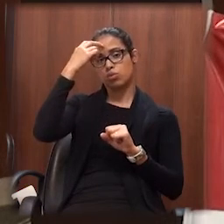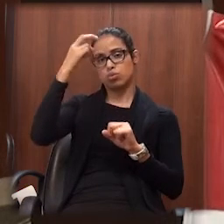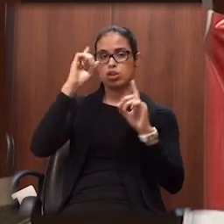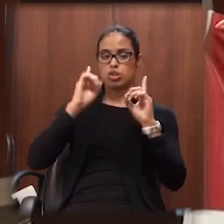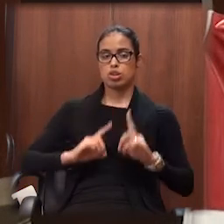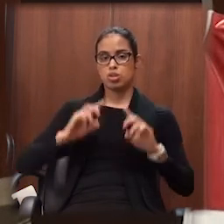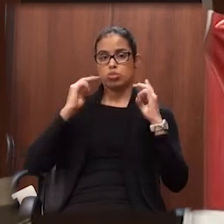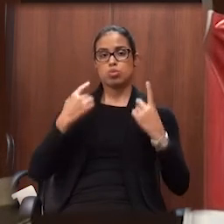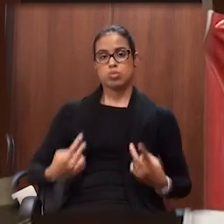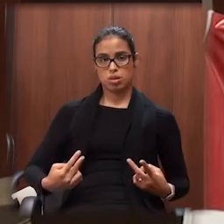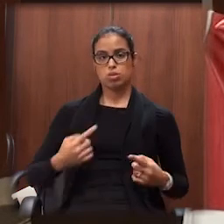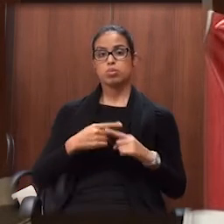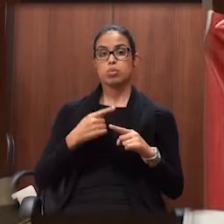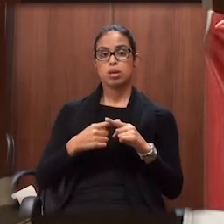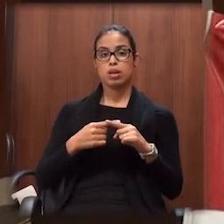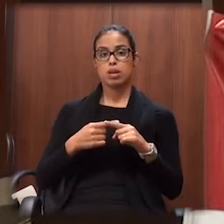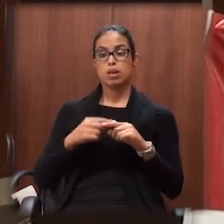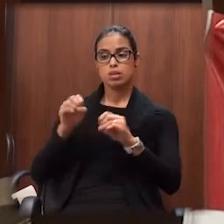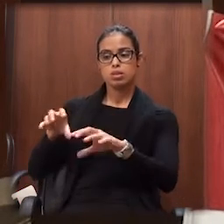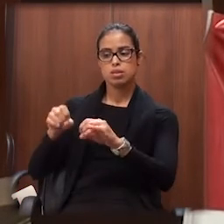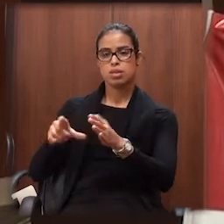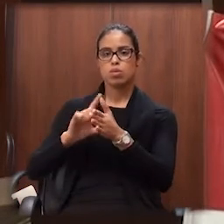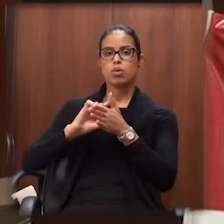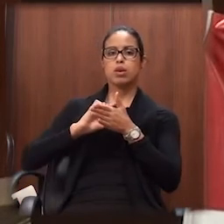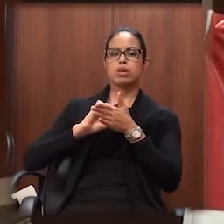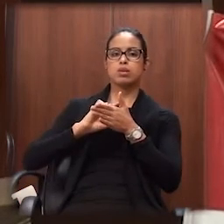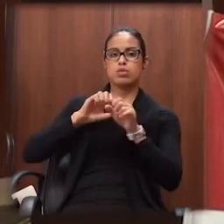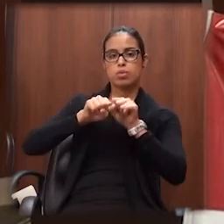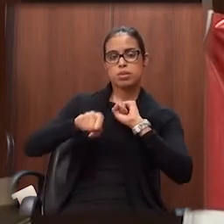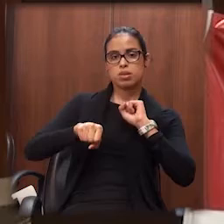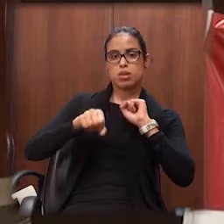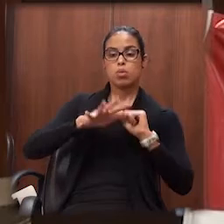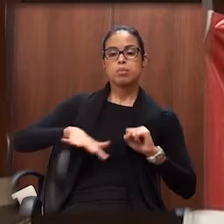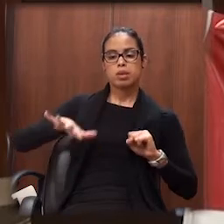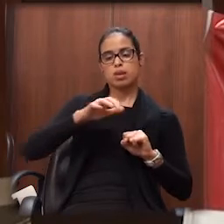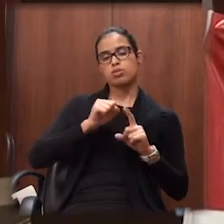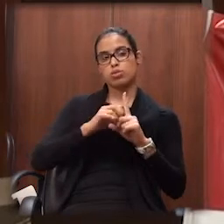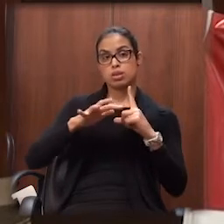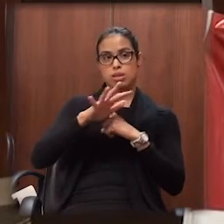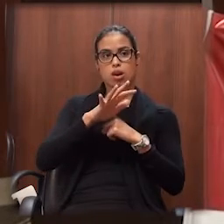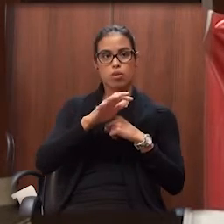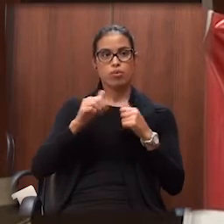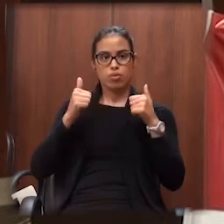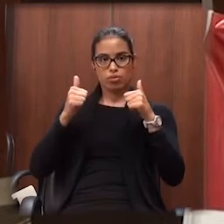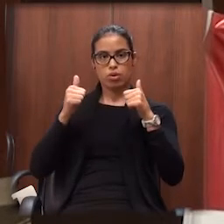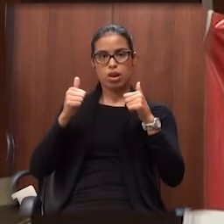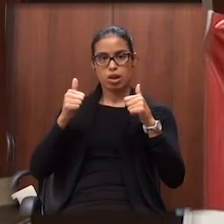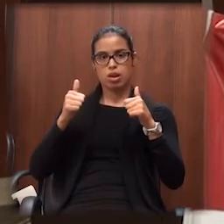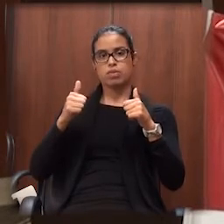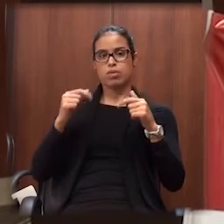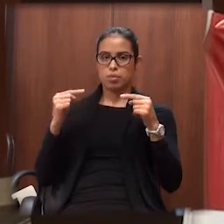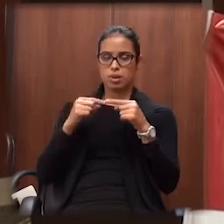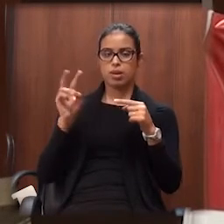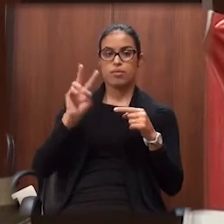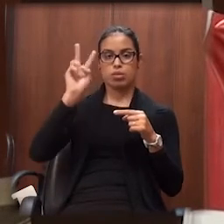a cultura precede a educação no sentido da formação de um ambiente social favorável aos